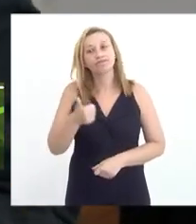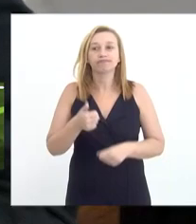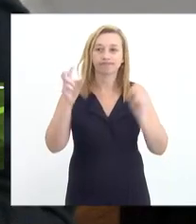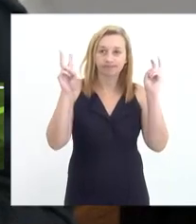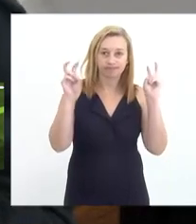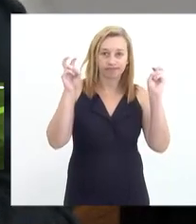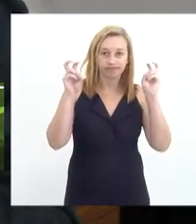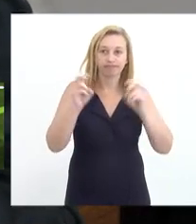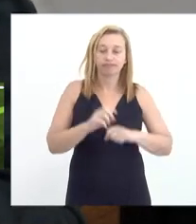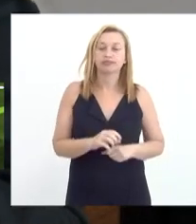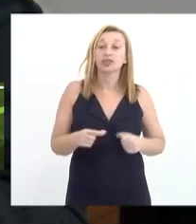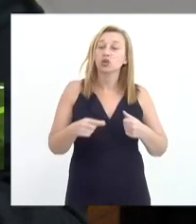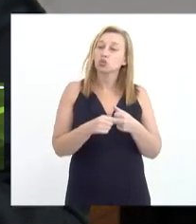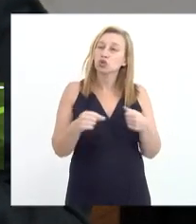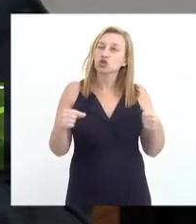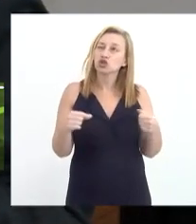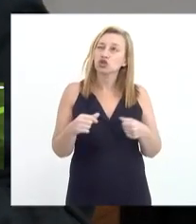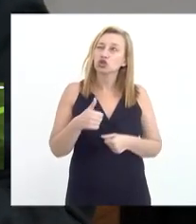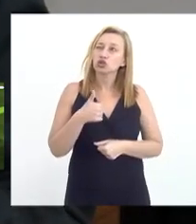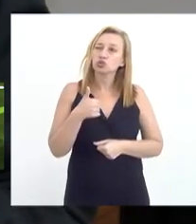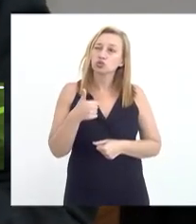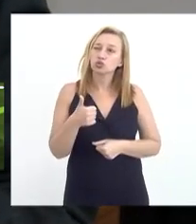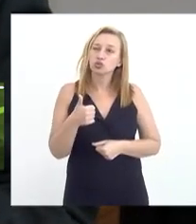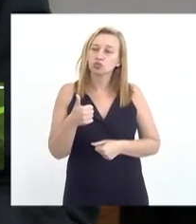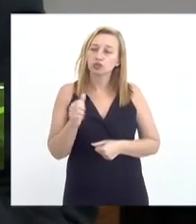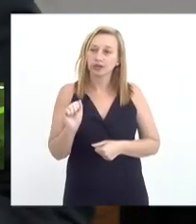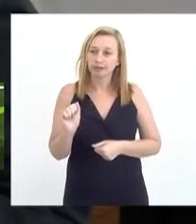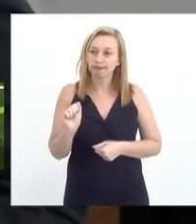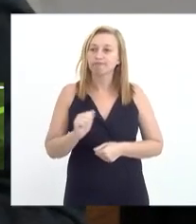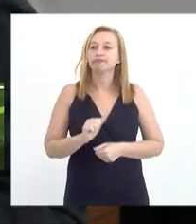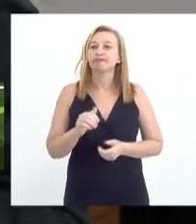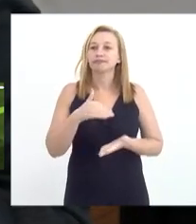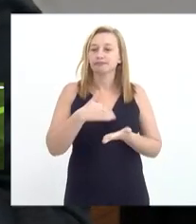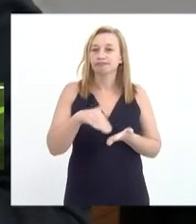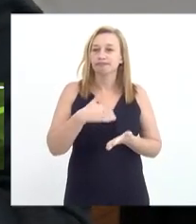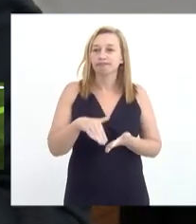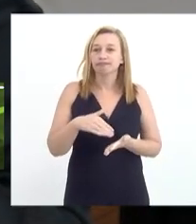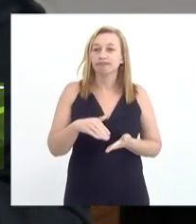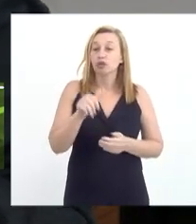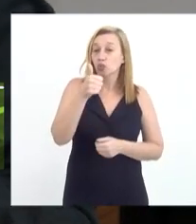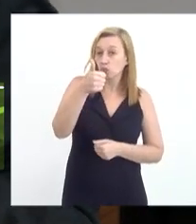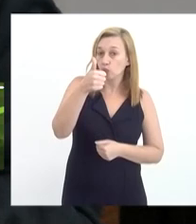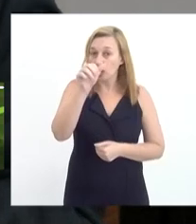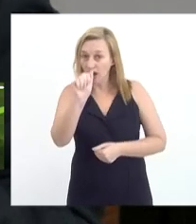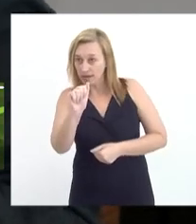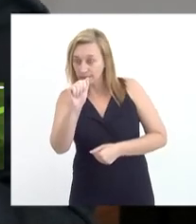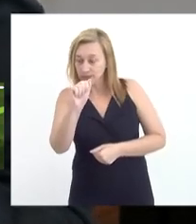No artigo 1A Secretário Nelson No artigo 1A